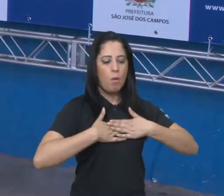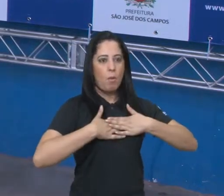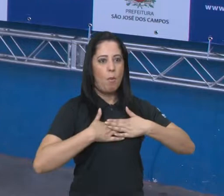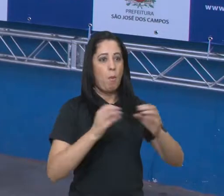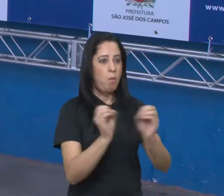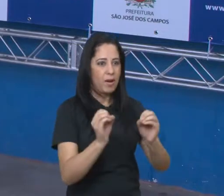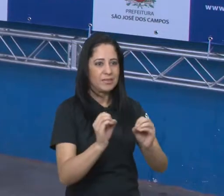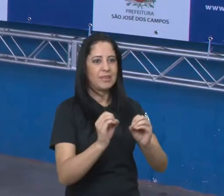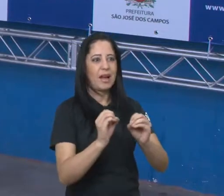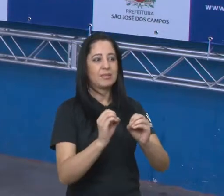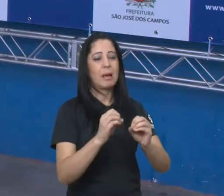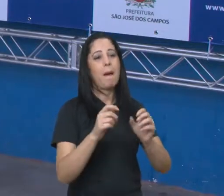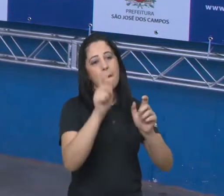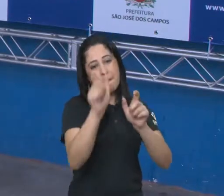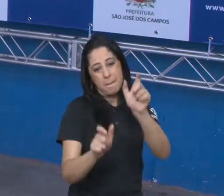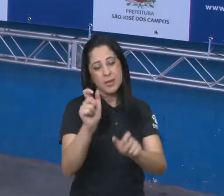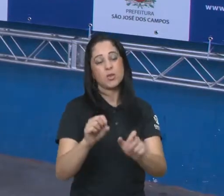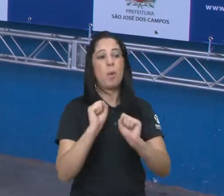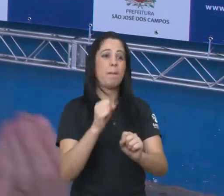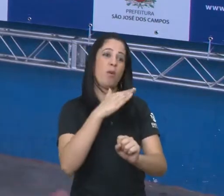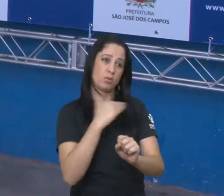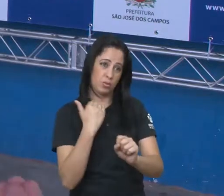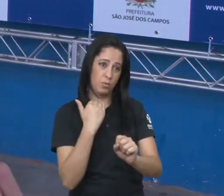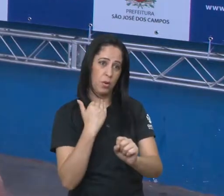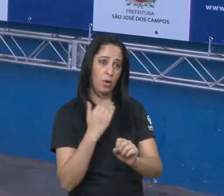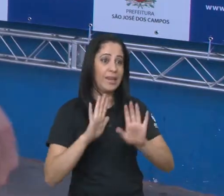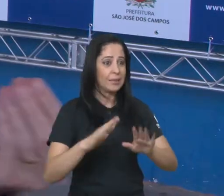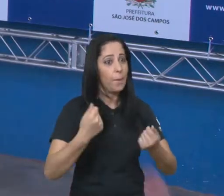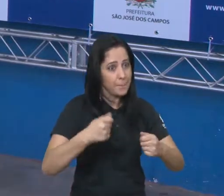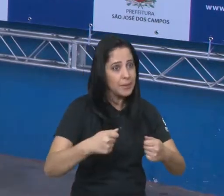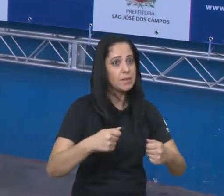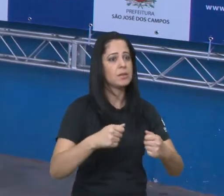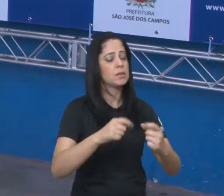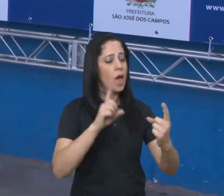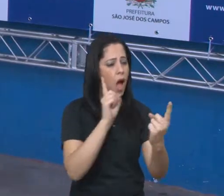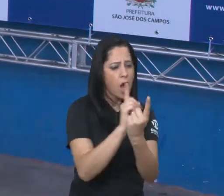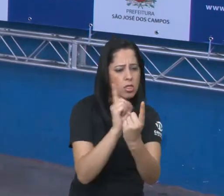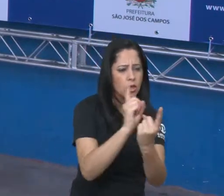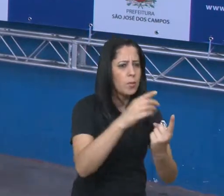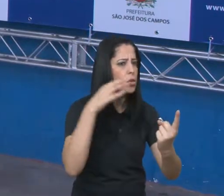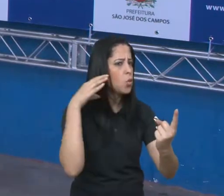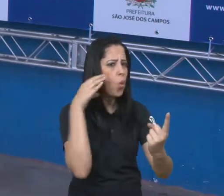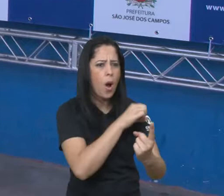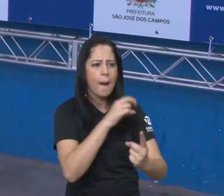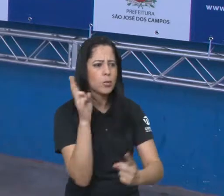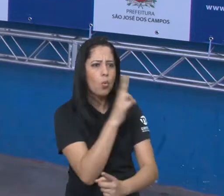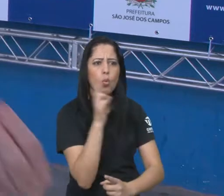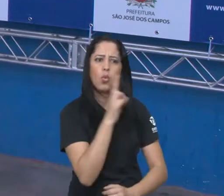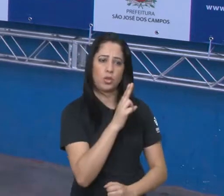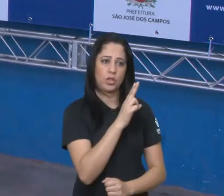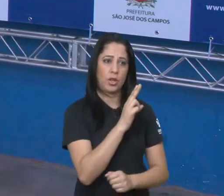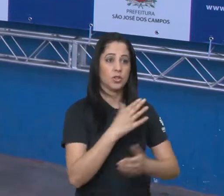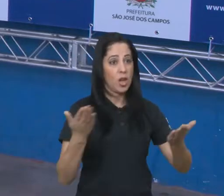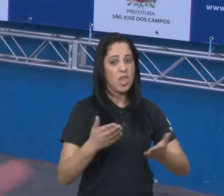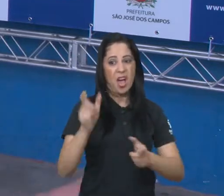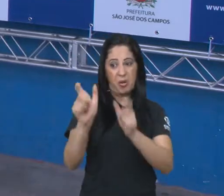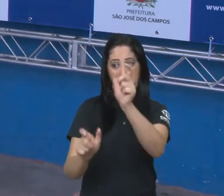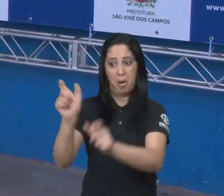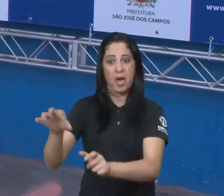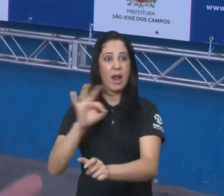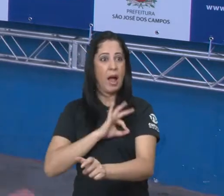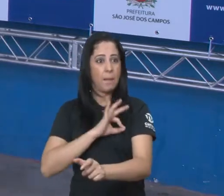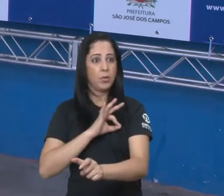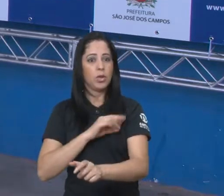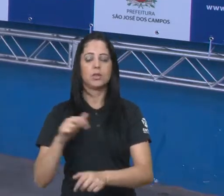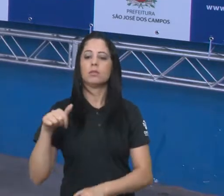de compressão e não for utilizado o DEA. Então é muito importante que essa vítima em parada cardíaca seja atendida o mais breve possível. E agora,